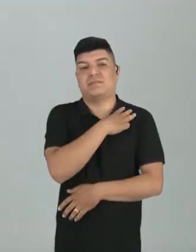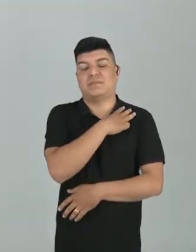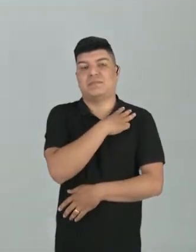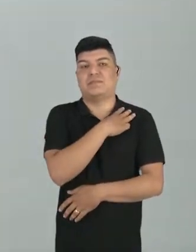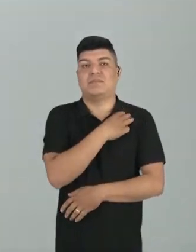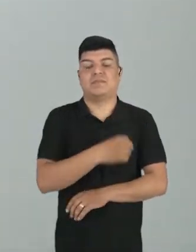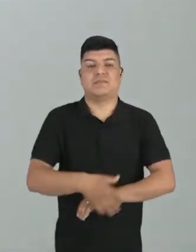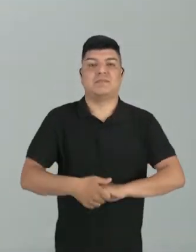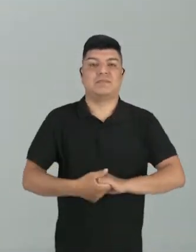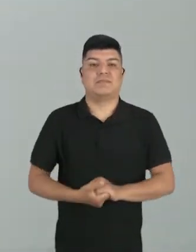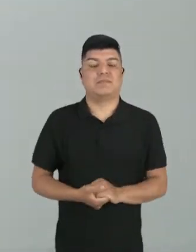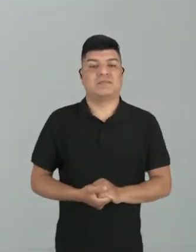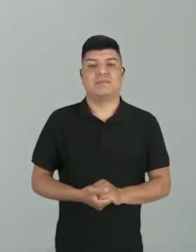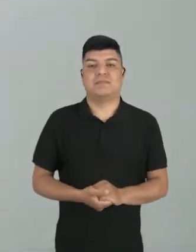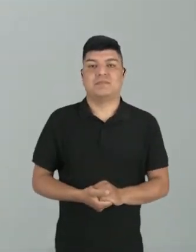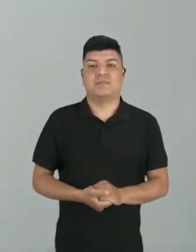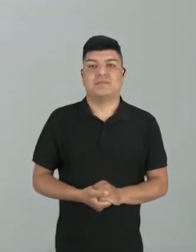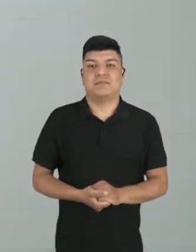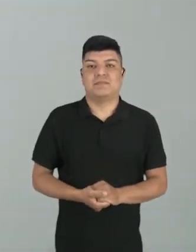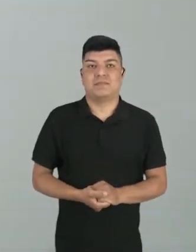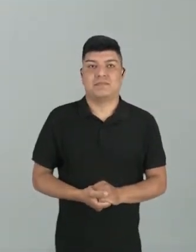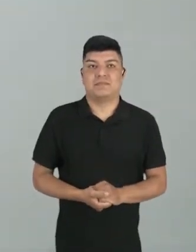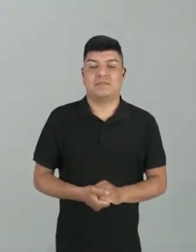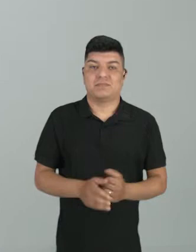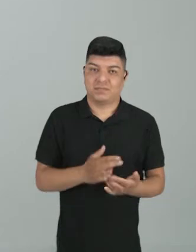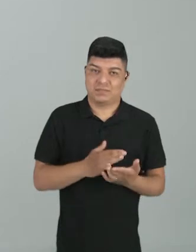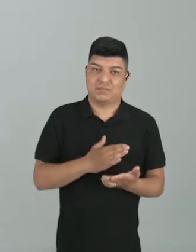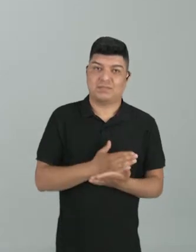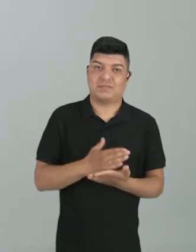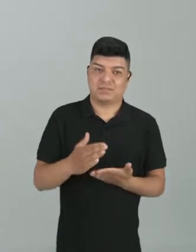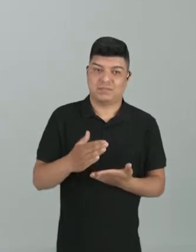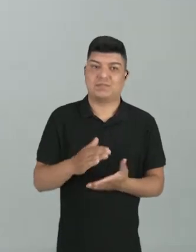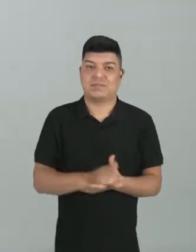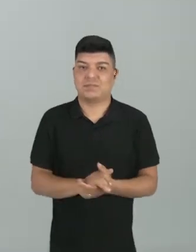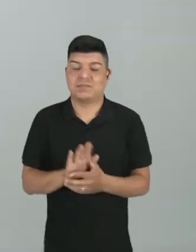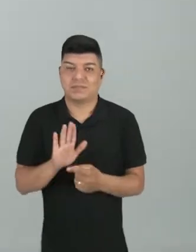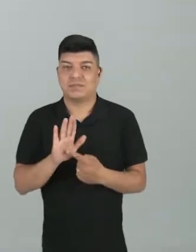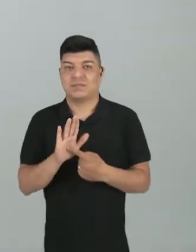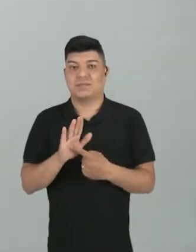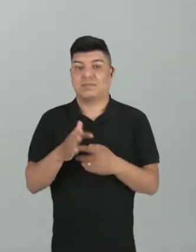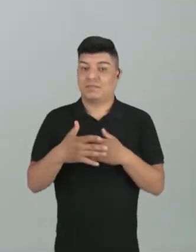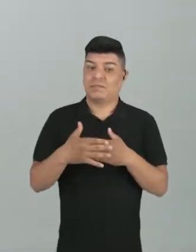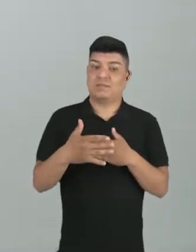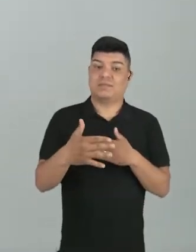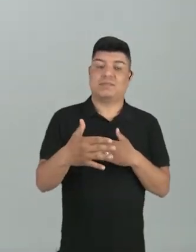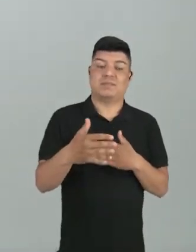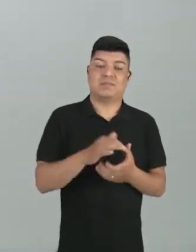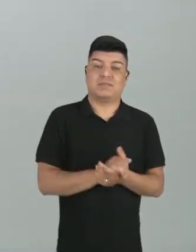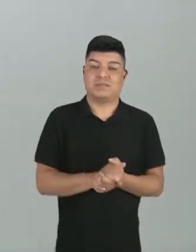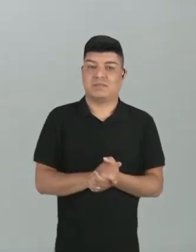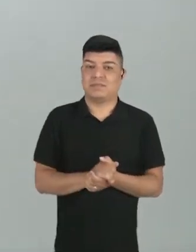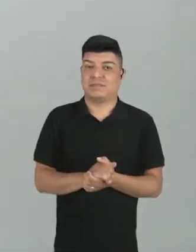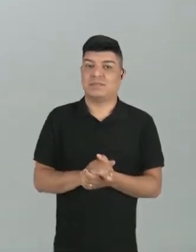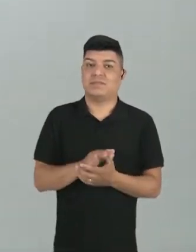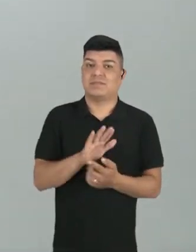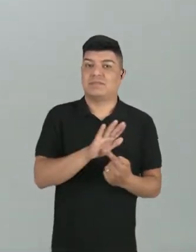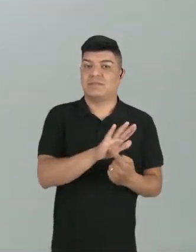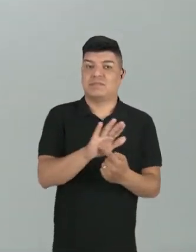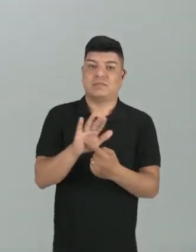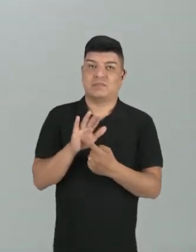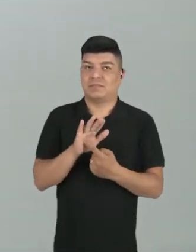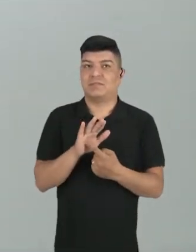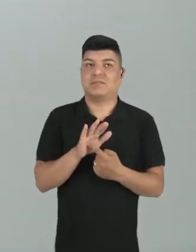do ensino médio. Então vamos começar? Irei apresentar a partir de agora as considerações